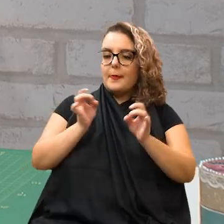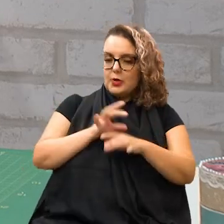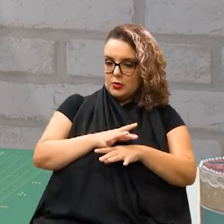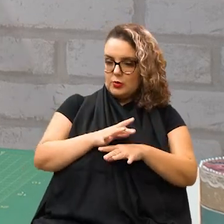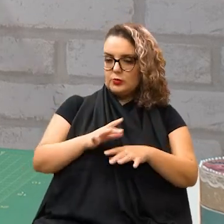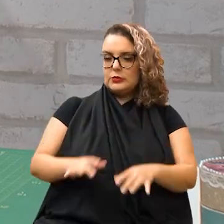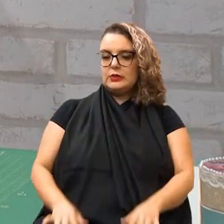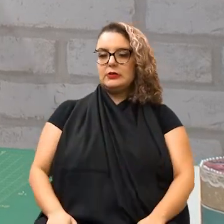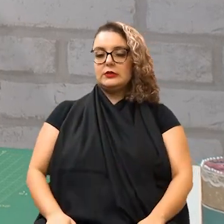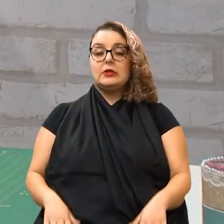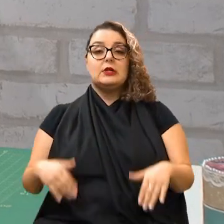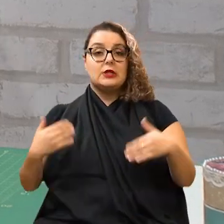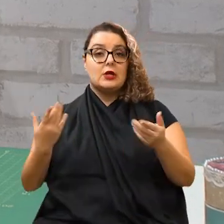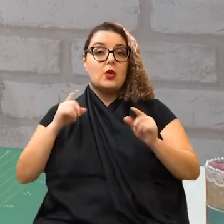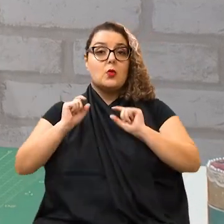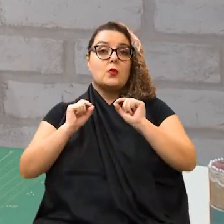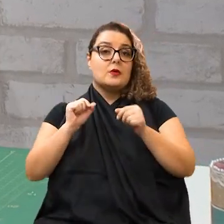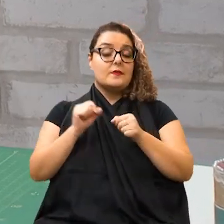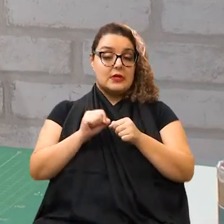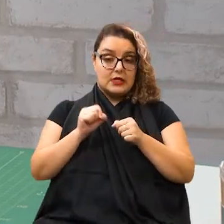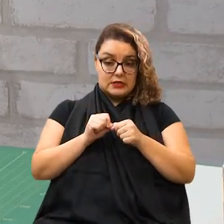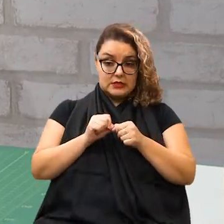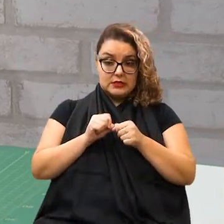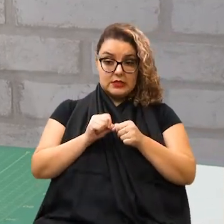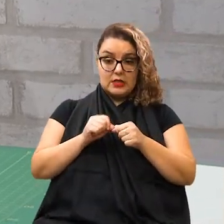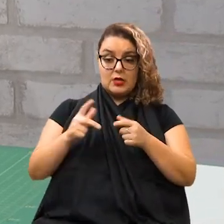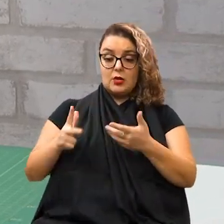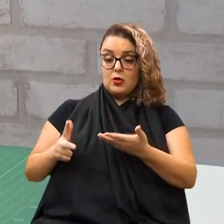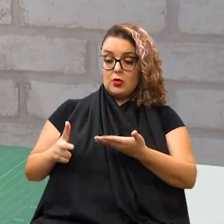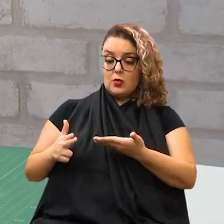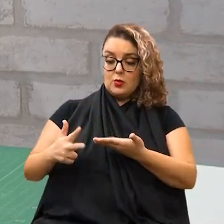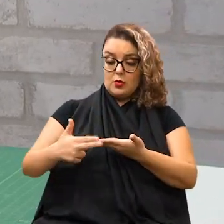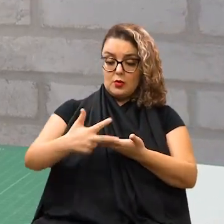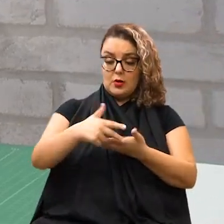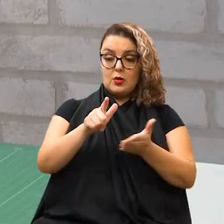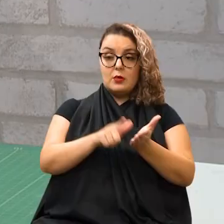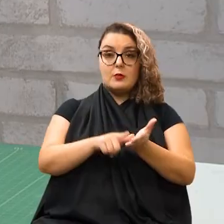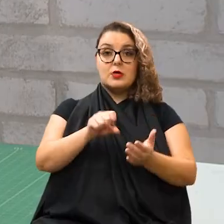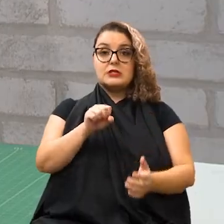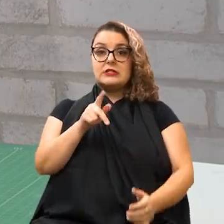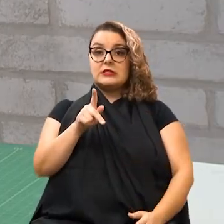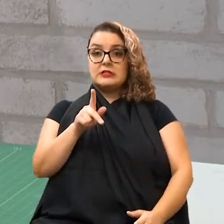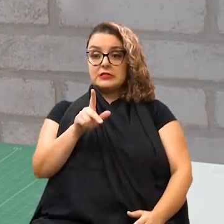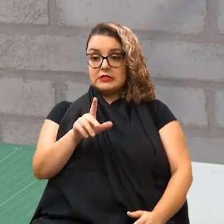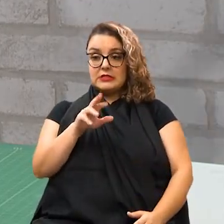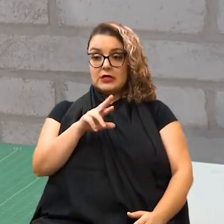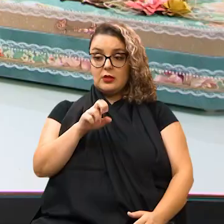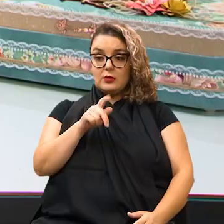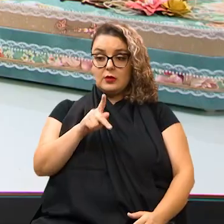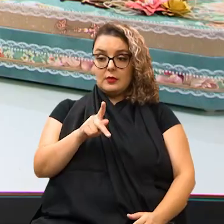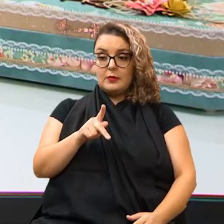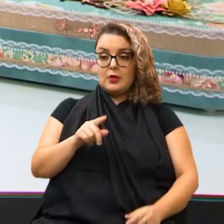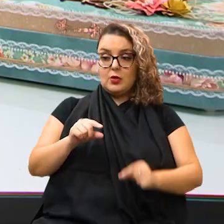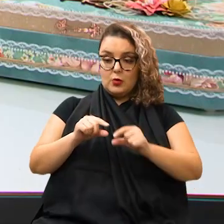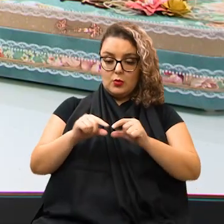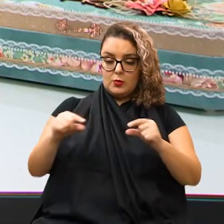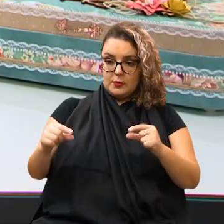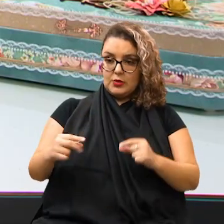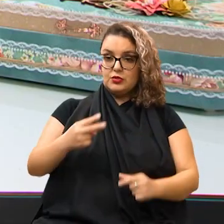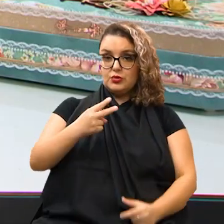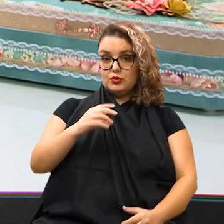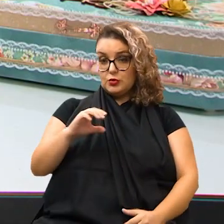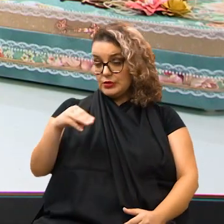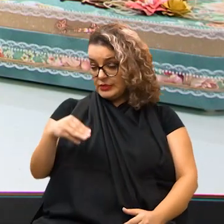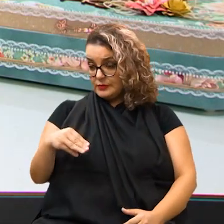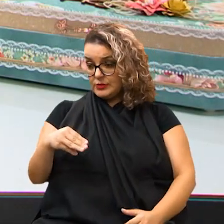fora feita. E aí, o que eu vou fazer? Eu vou recortar do papel de scrap 4 faixinhas